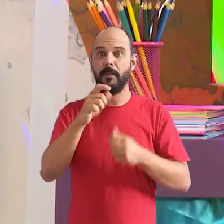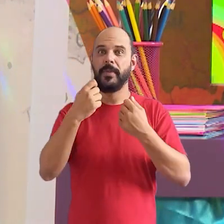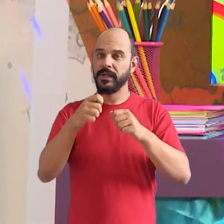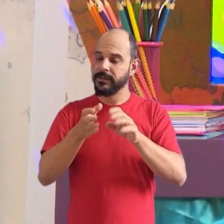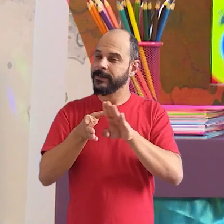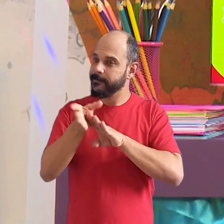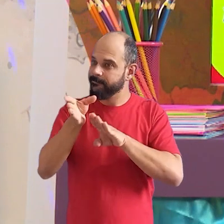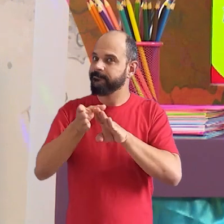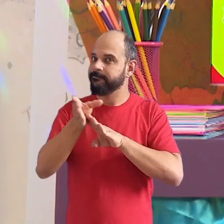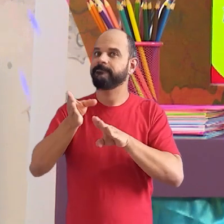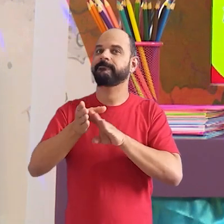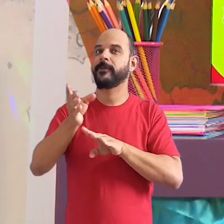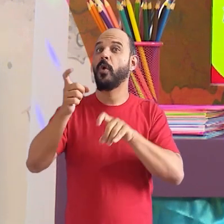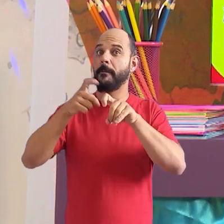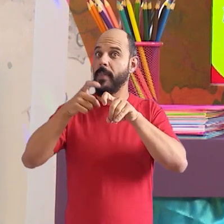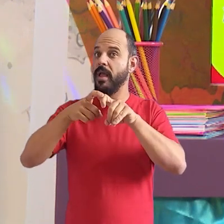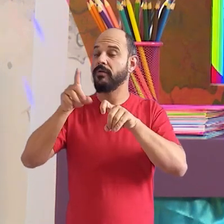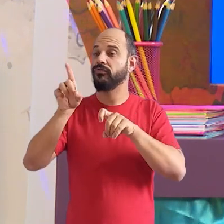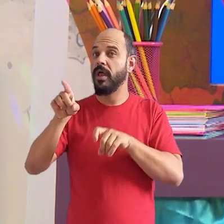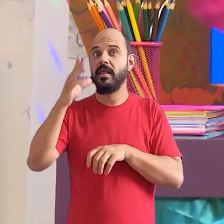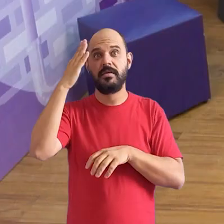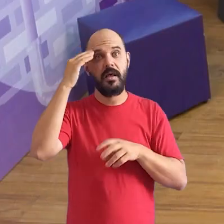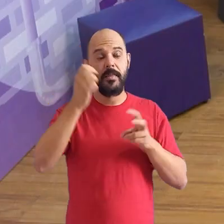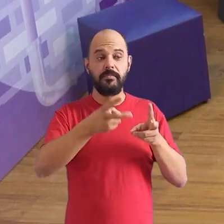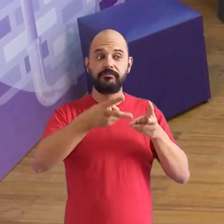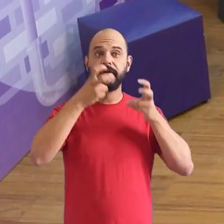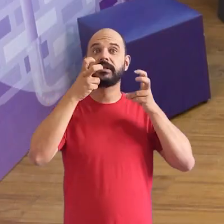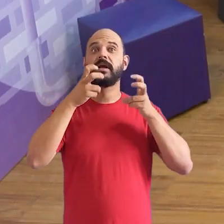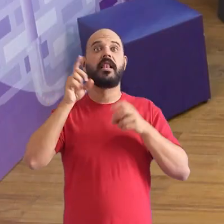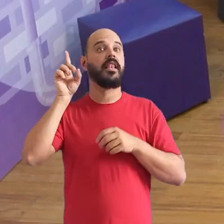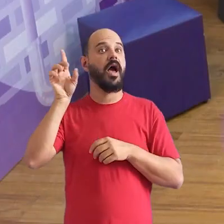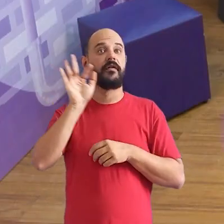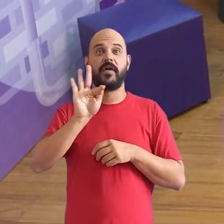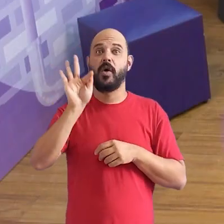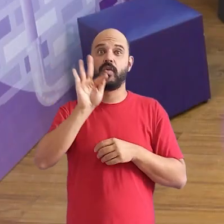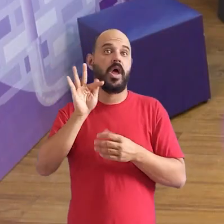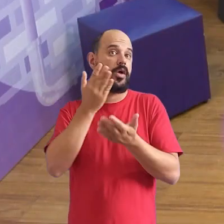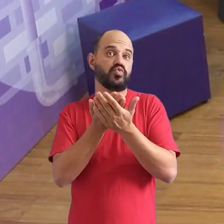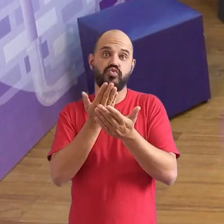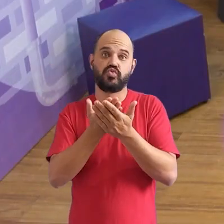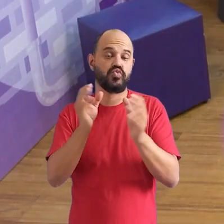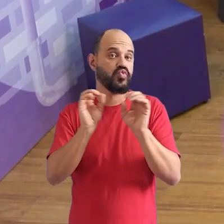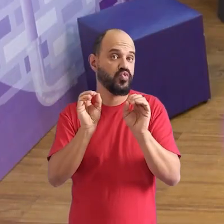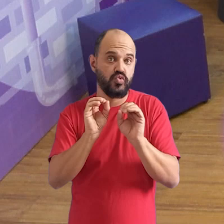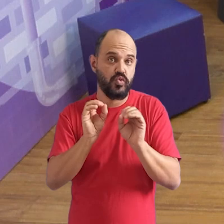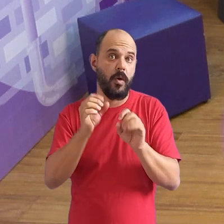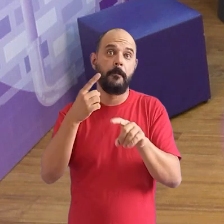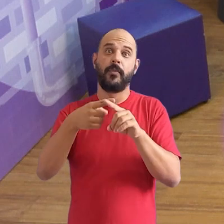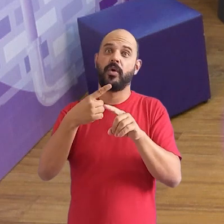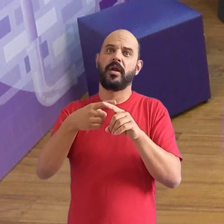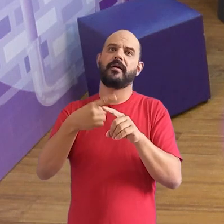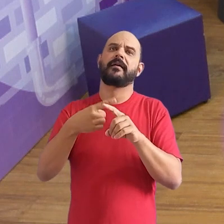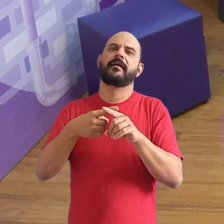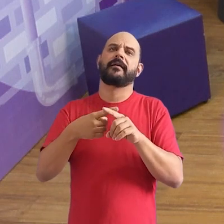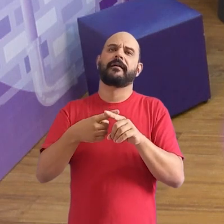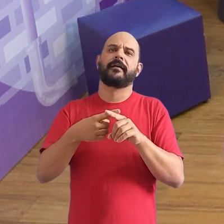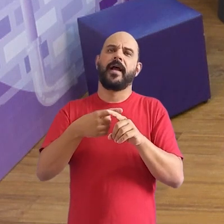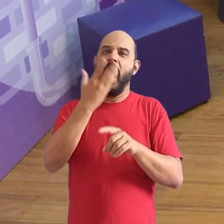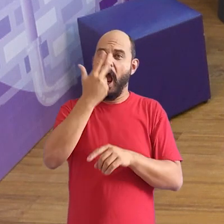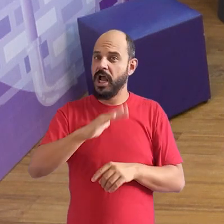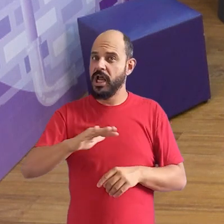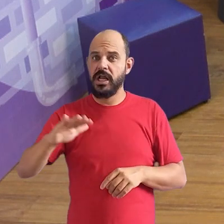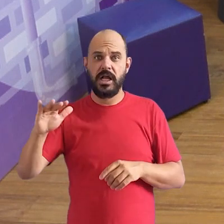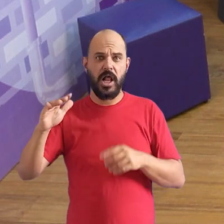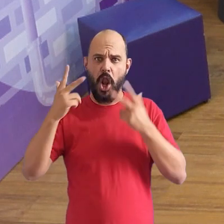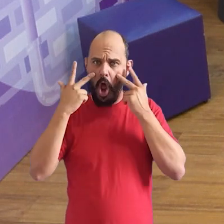que orientar aquele médico. Às vezes aquele médico, ele não estudou na faculdade aquilo, porque o câncer infantil não é